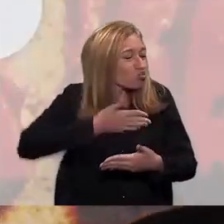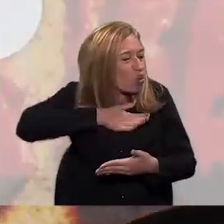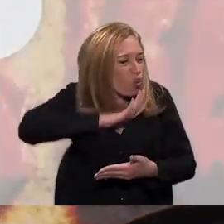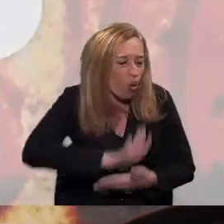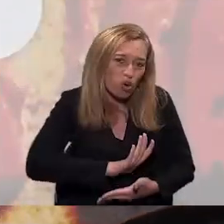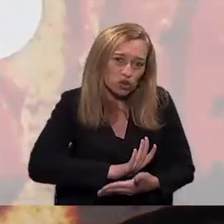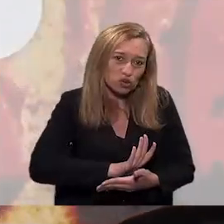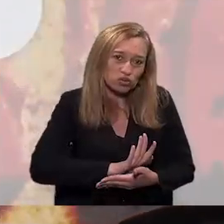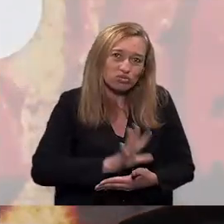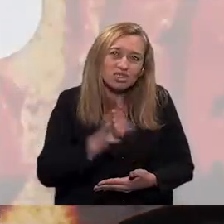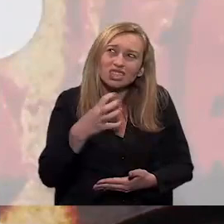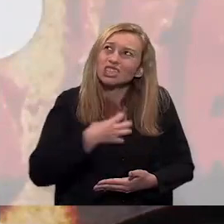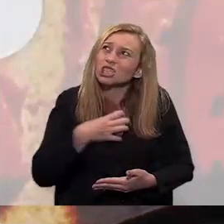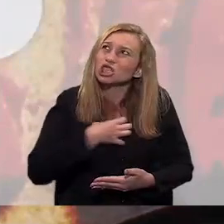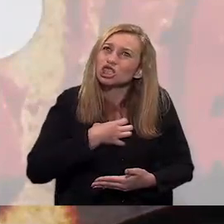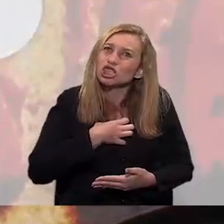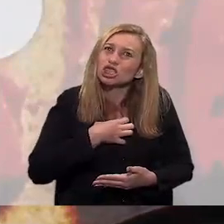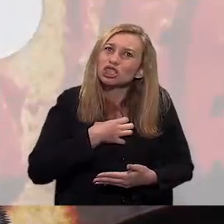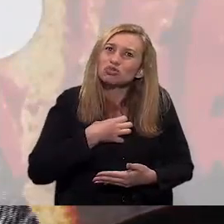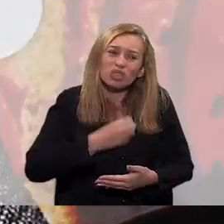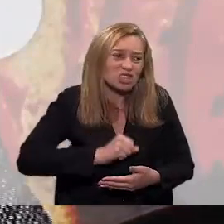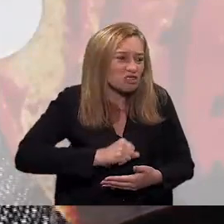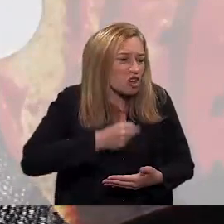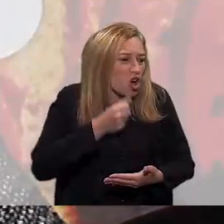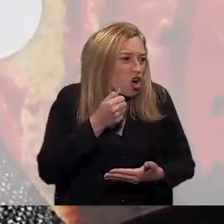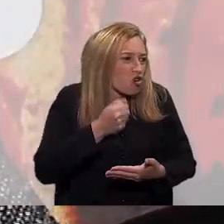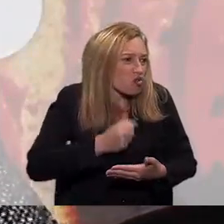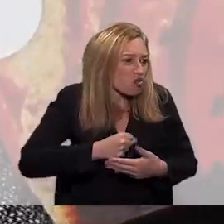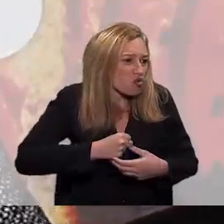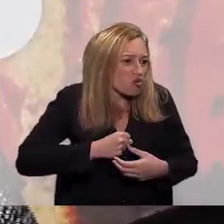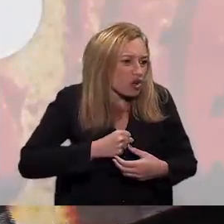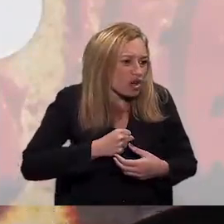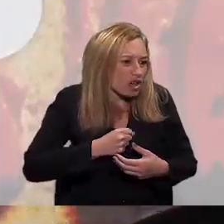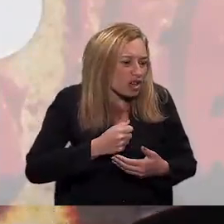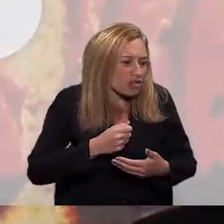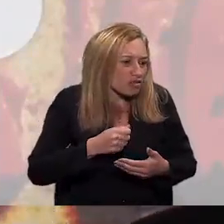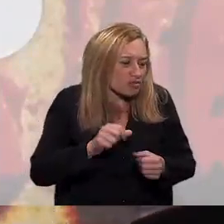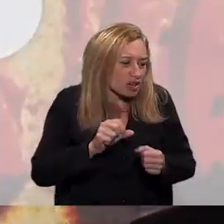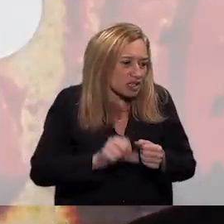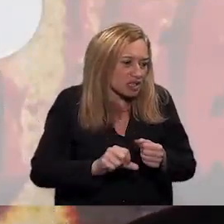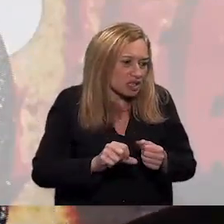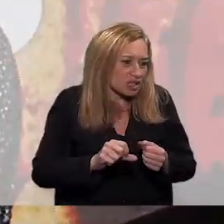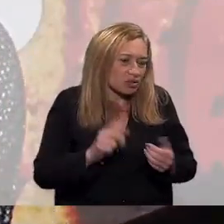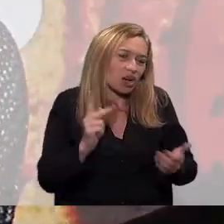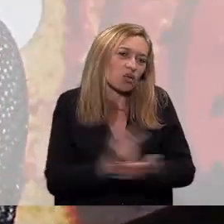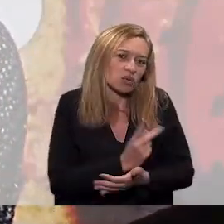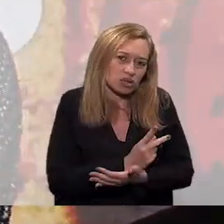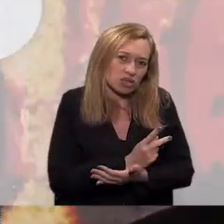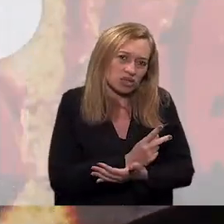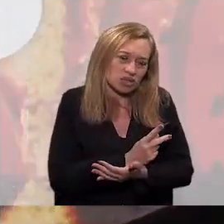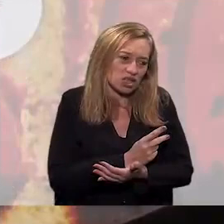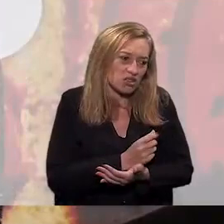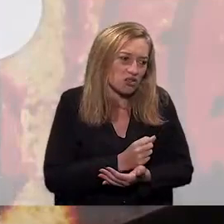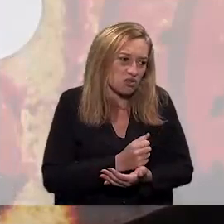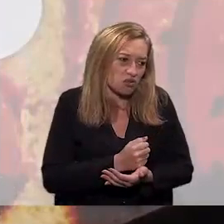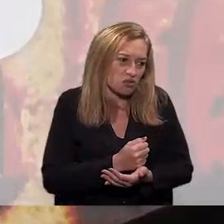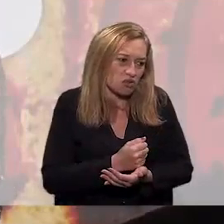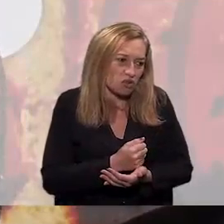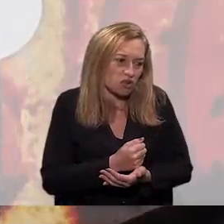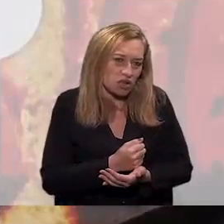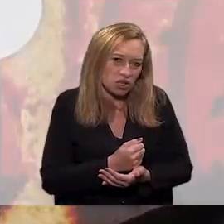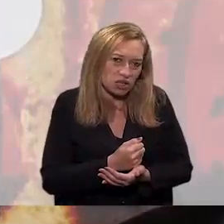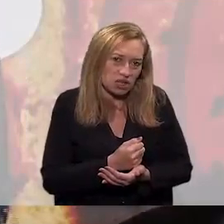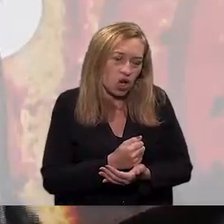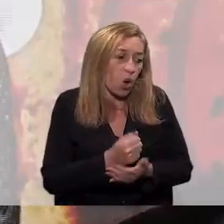mim. Eu não gosto de me sentir como se eu estivesse forçando a barra para que algo acontecesse.